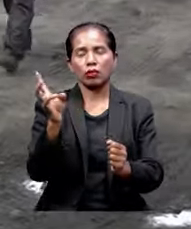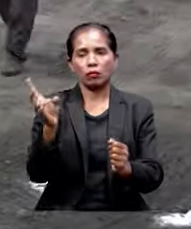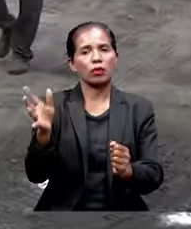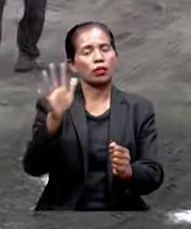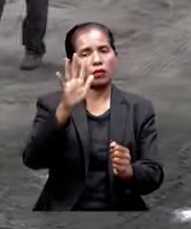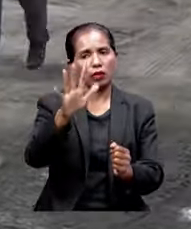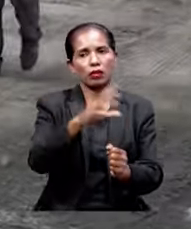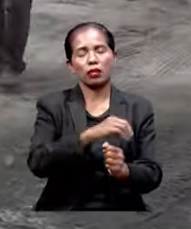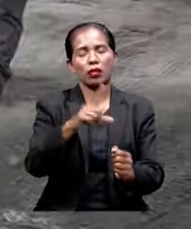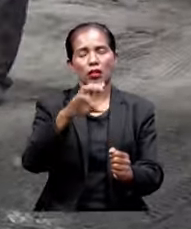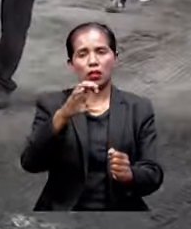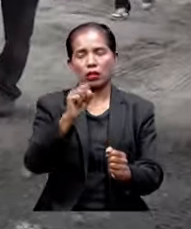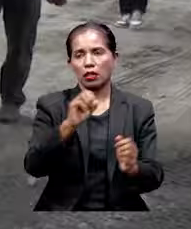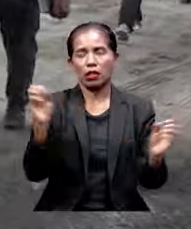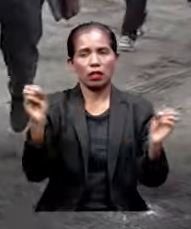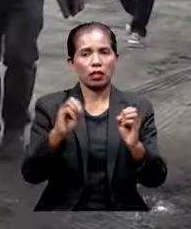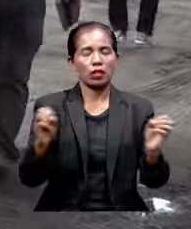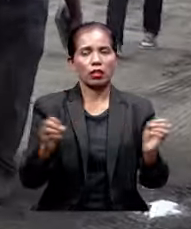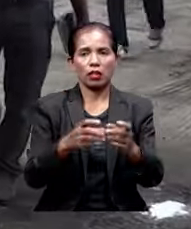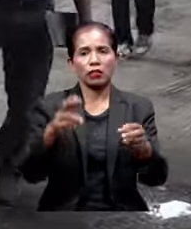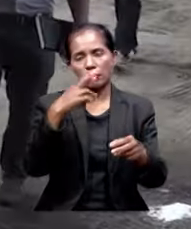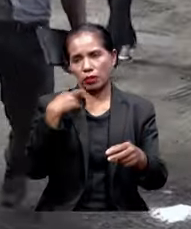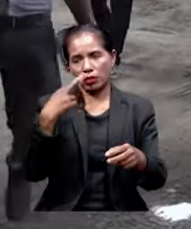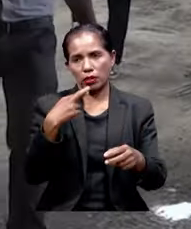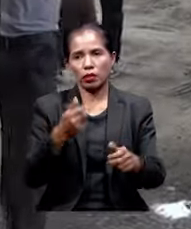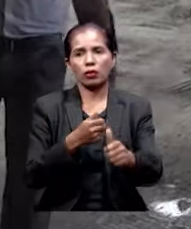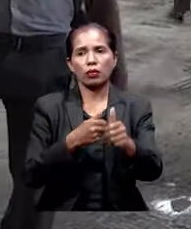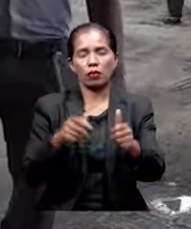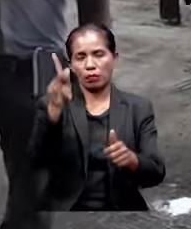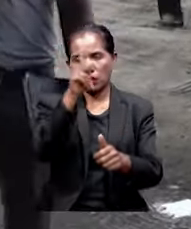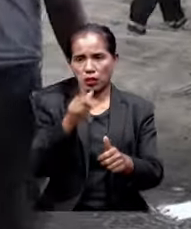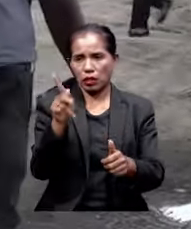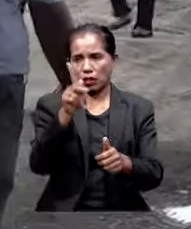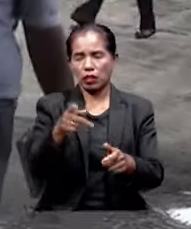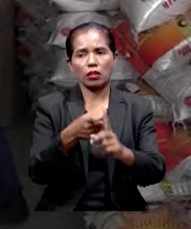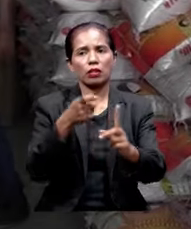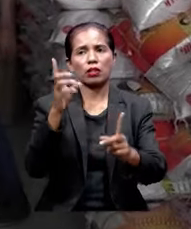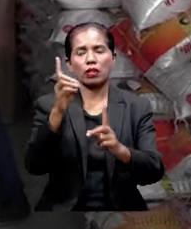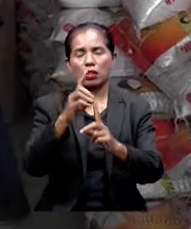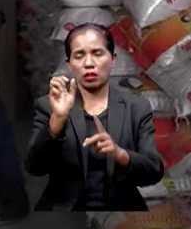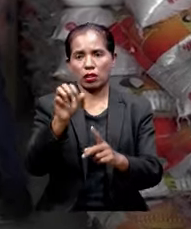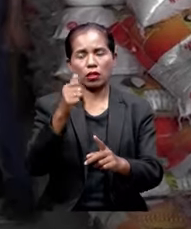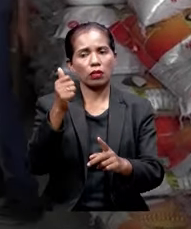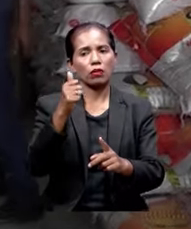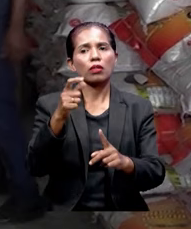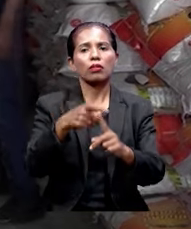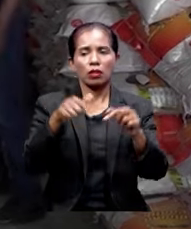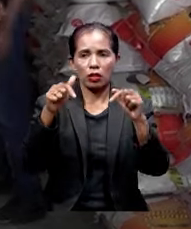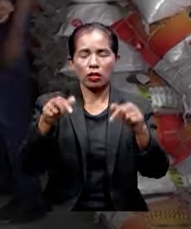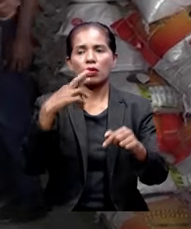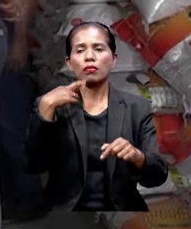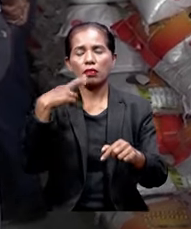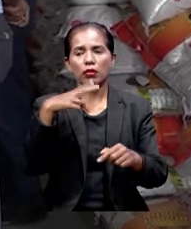no lixo de dar uma lei a estoque. Tir pesquisa husitane consumidor ne belança e aloron sanulo fulang ne haturu folin